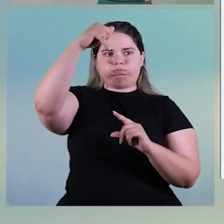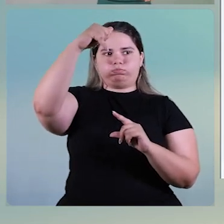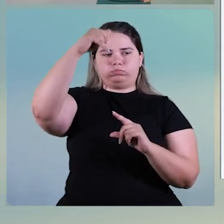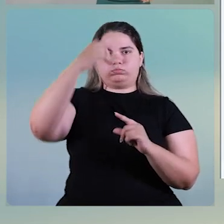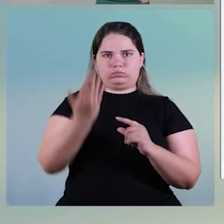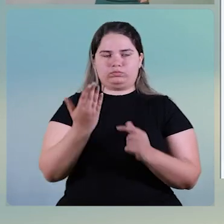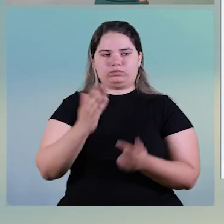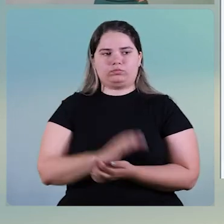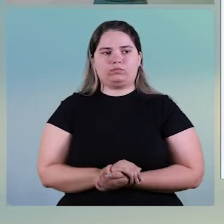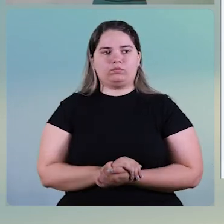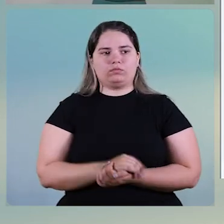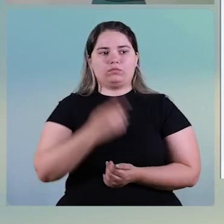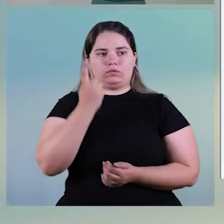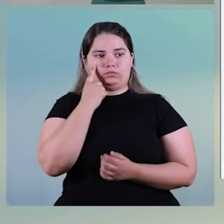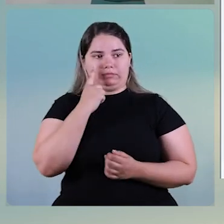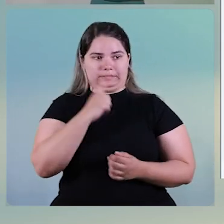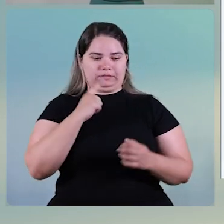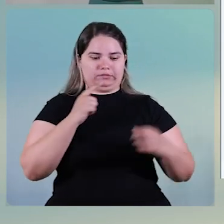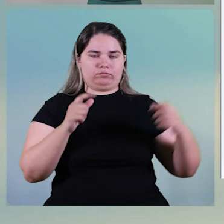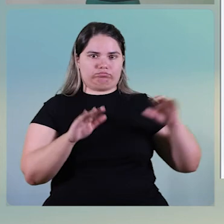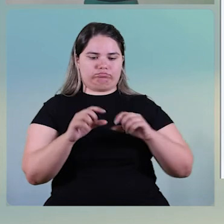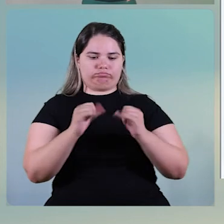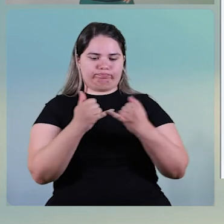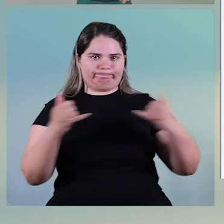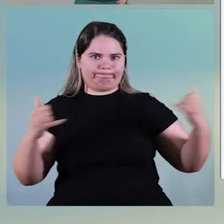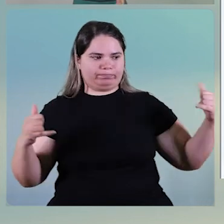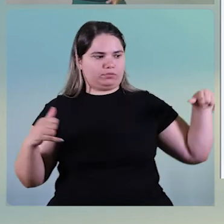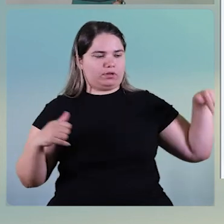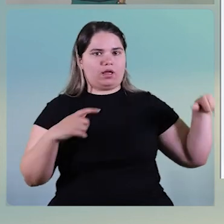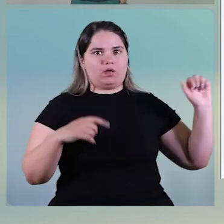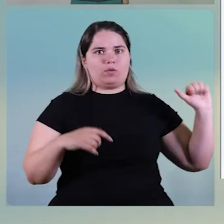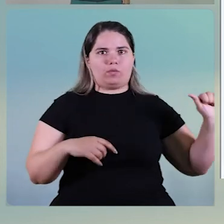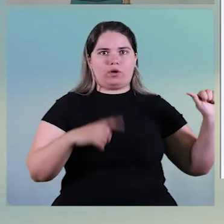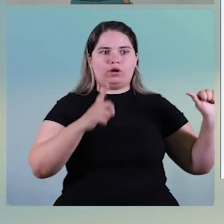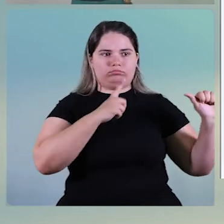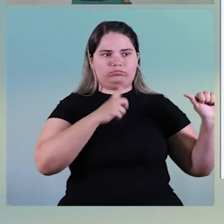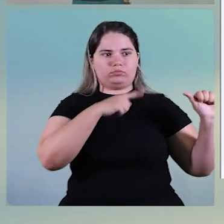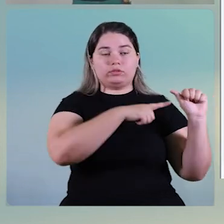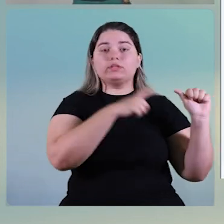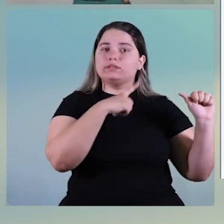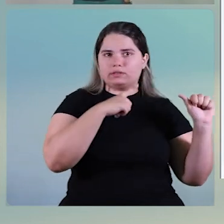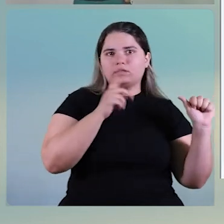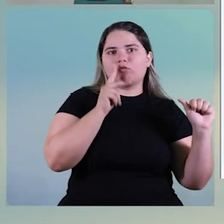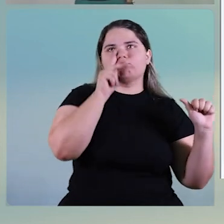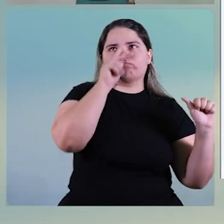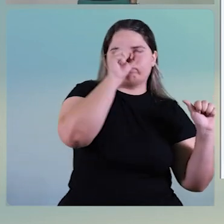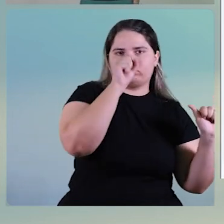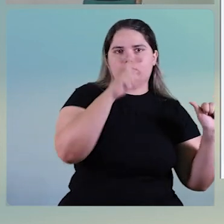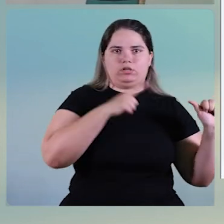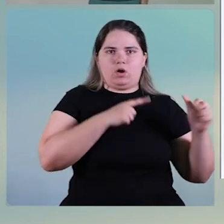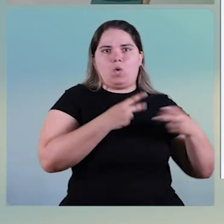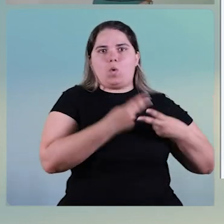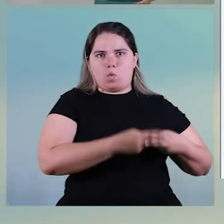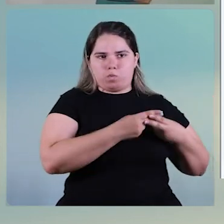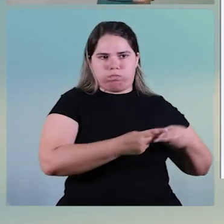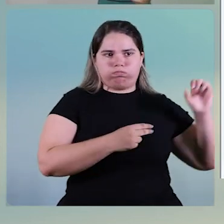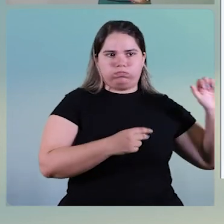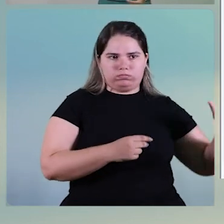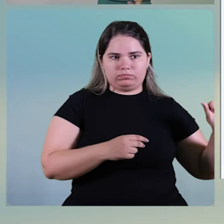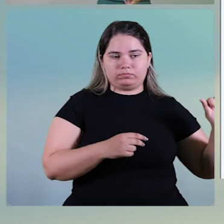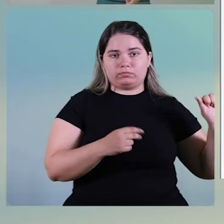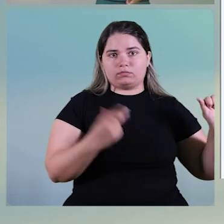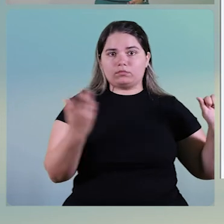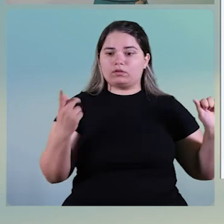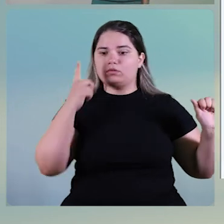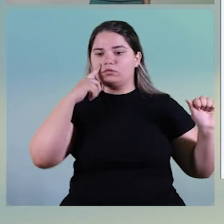das extremidades. Essa carga vai ter um peso, né, que a gente vai chamar de força de resistência, e vamos fazer uma força,